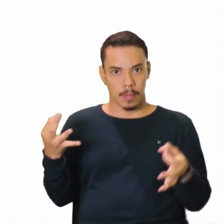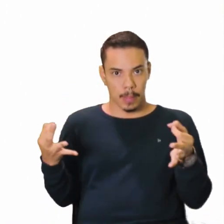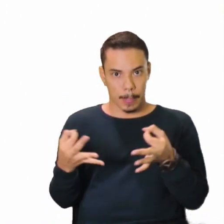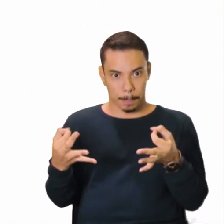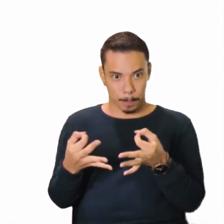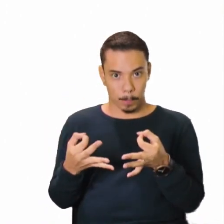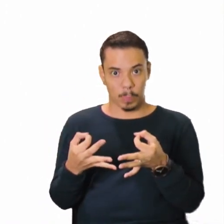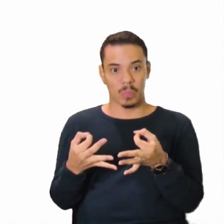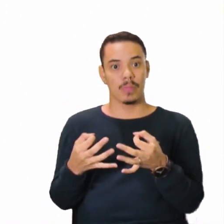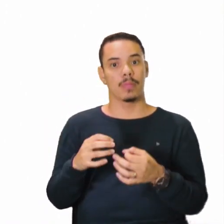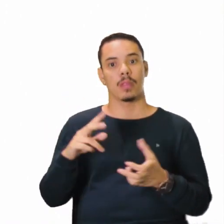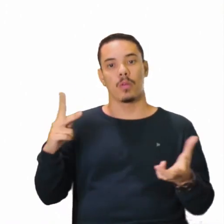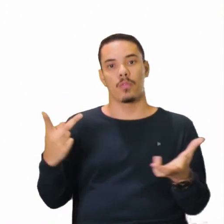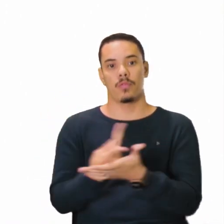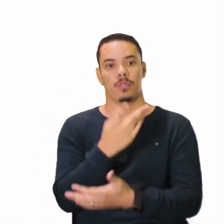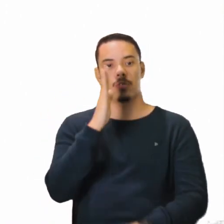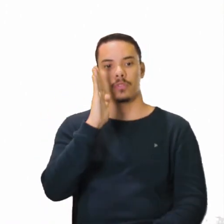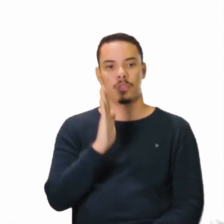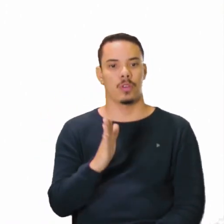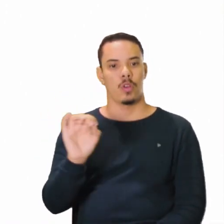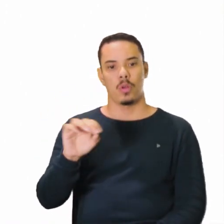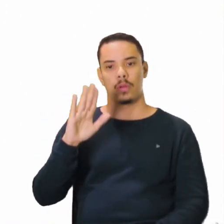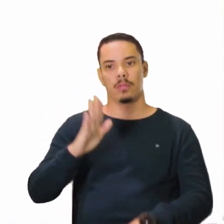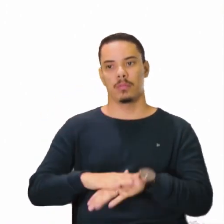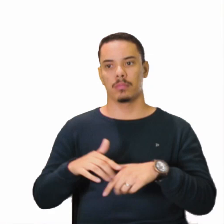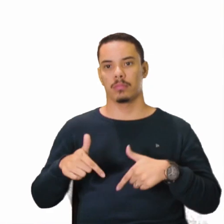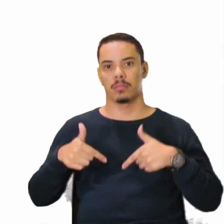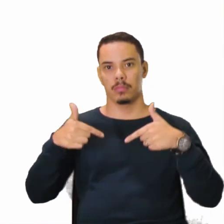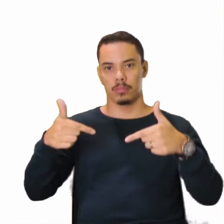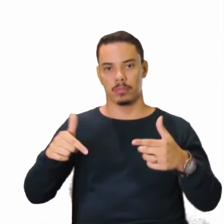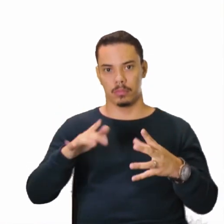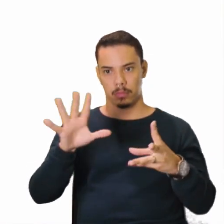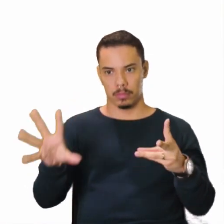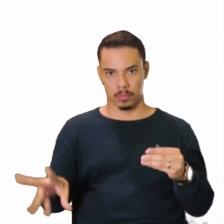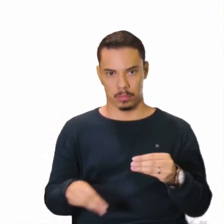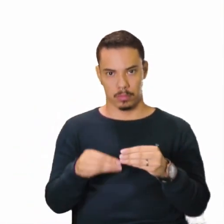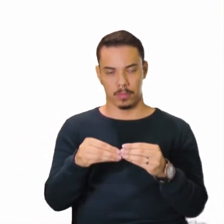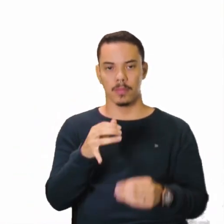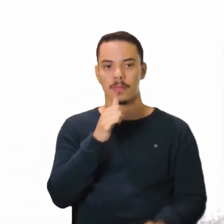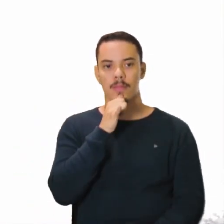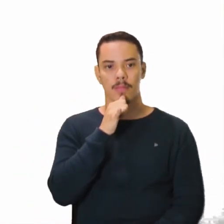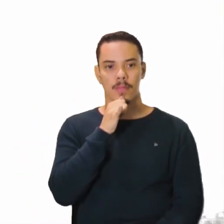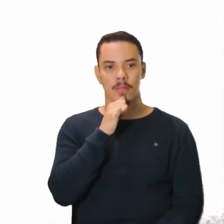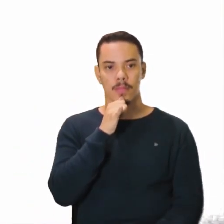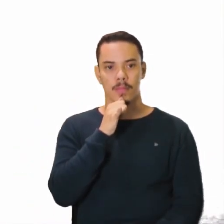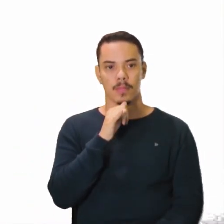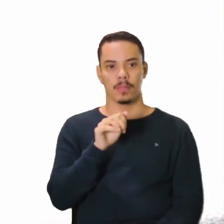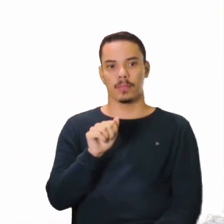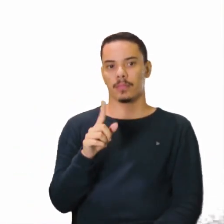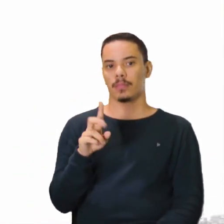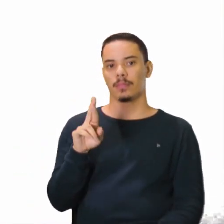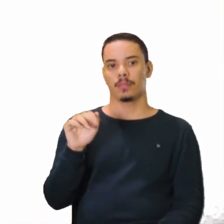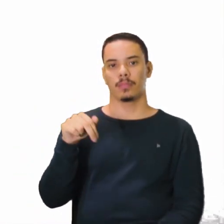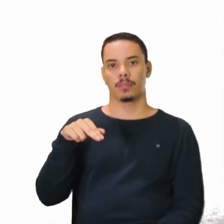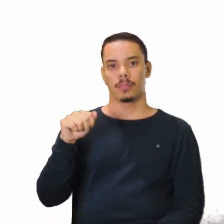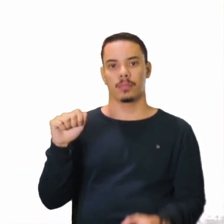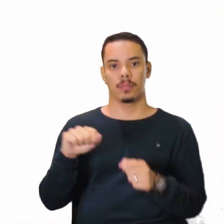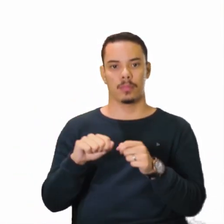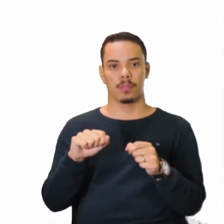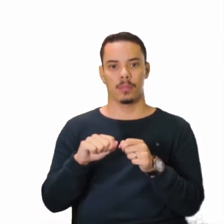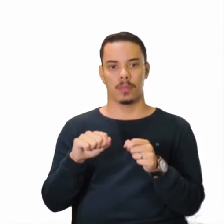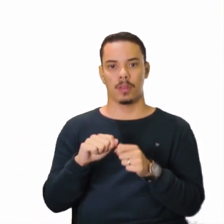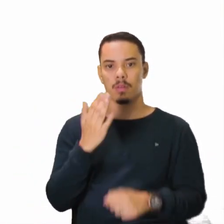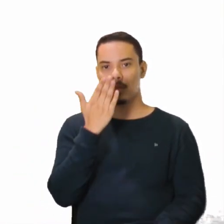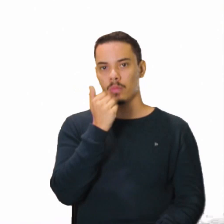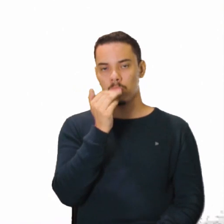perfeito, vai ser um fato ou uma ação concluída. Vamos ver no exemplo. Adriana fez o